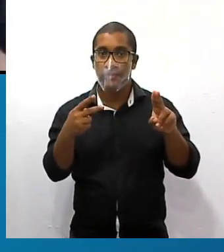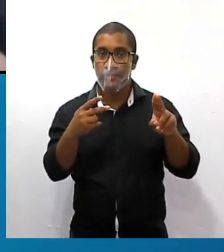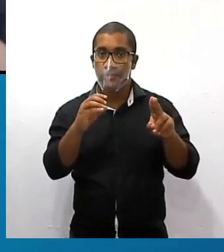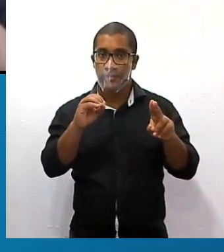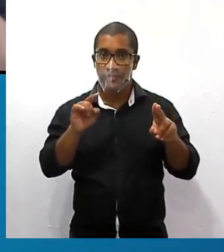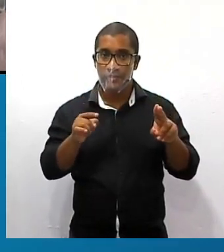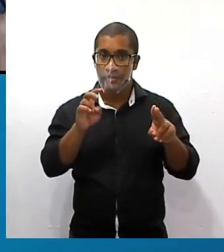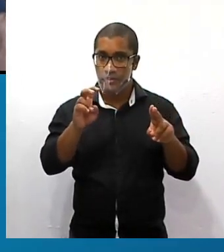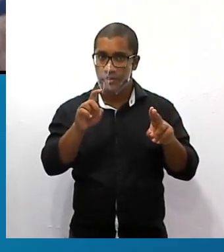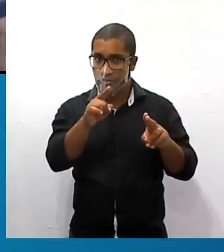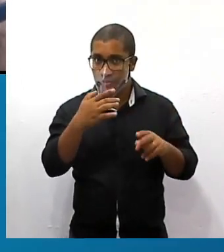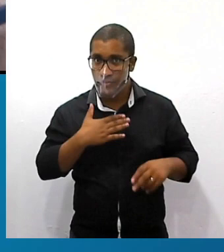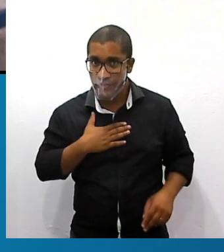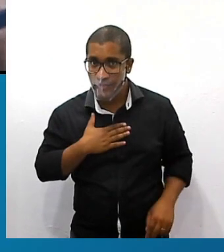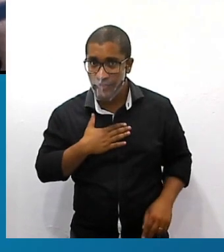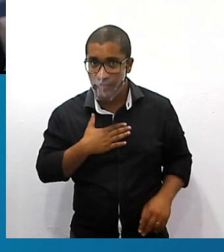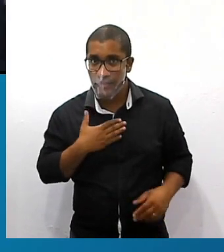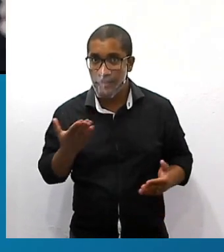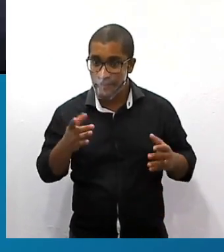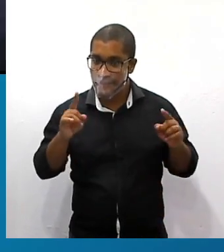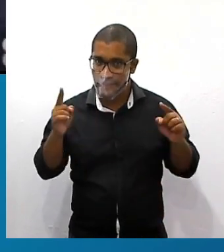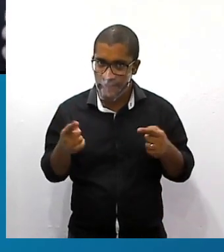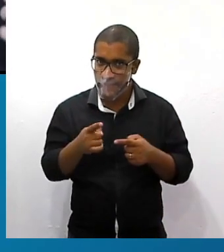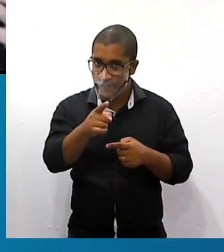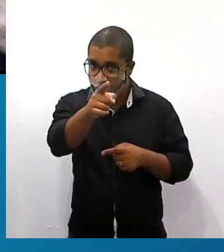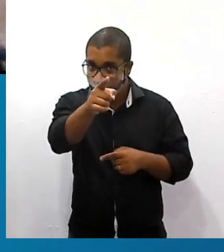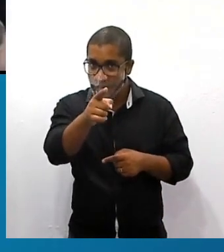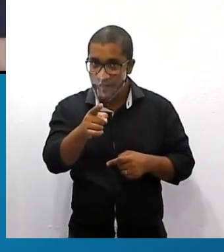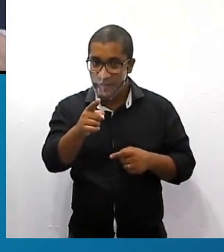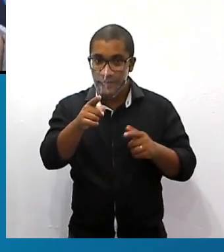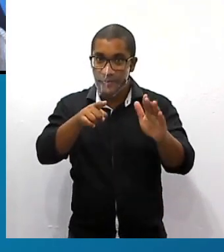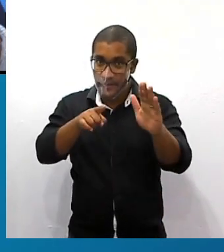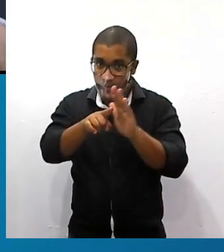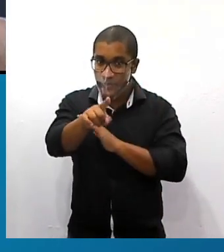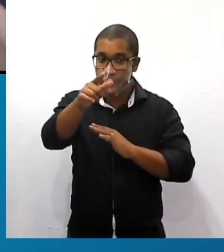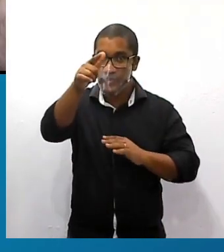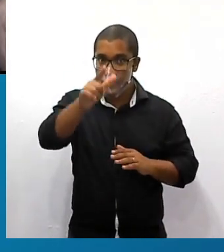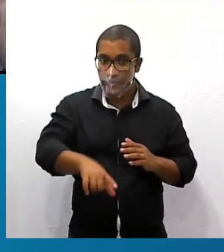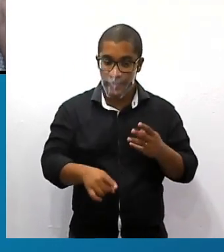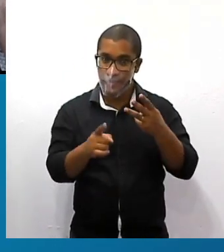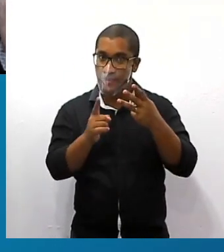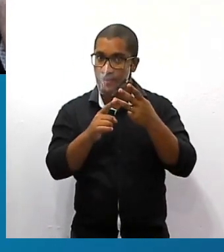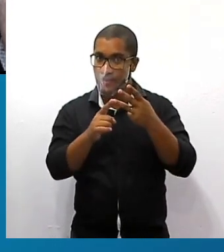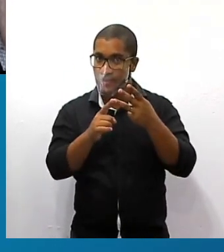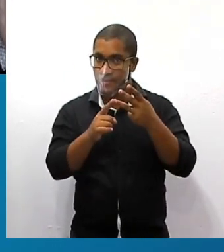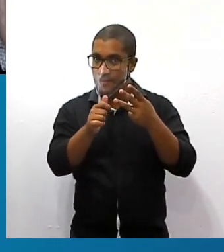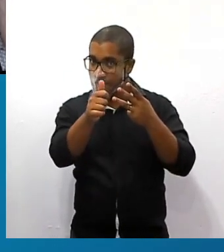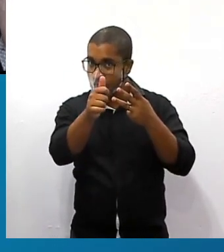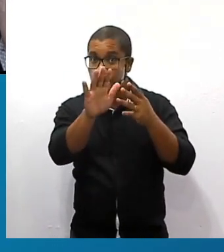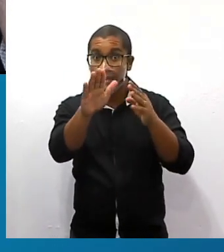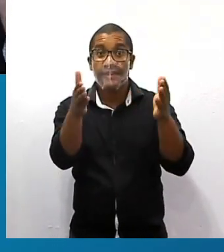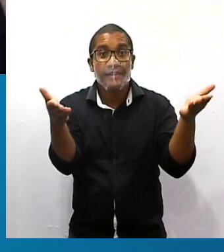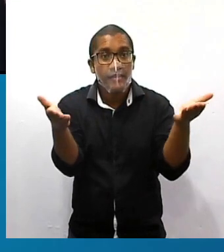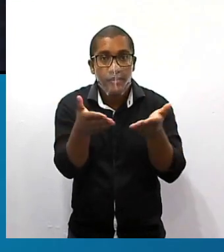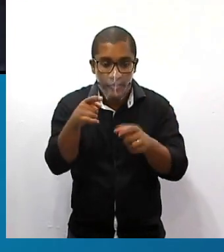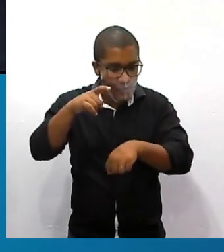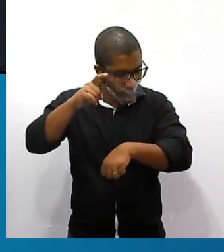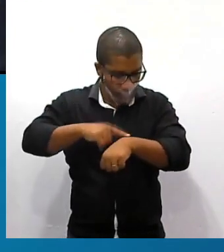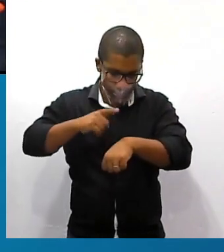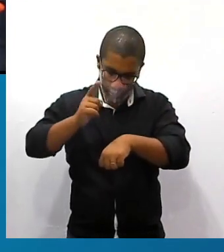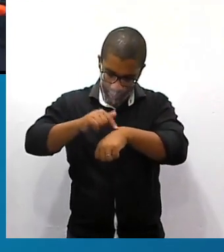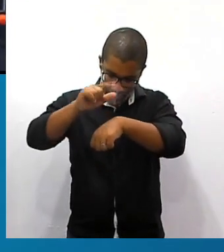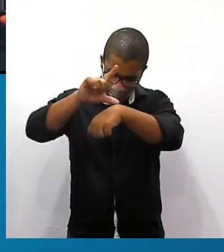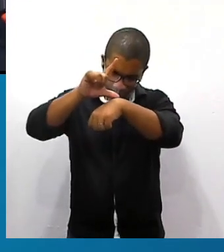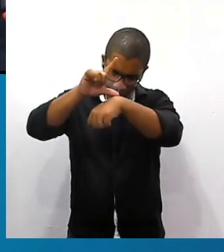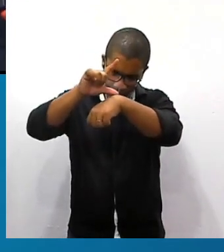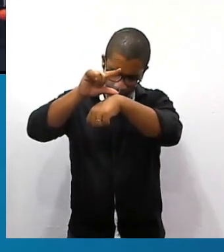gostou, eu te desafio agora a fazer essa próxima questão. Mas, infelizmente, o nosso tempo ele já está